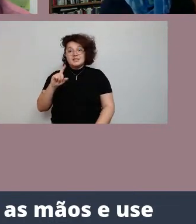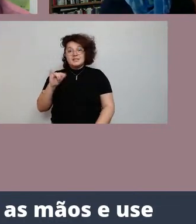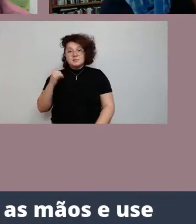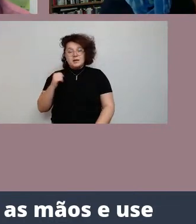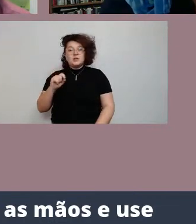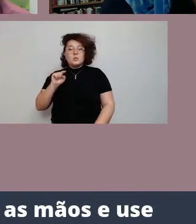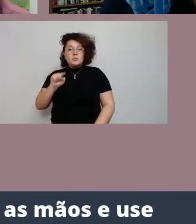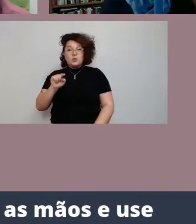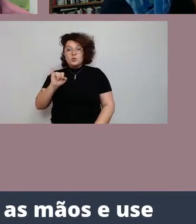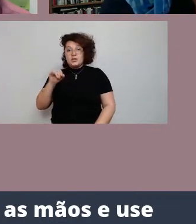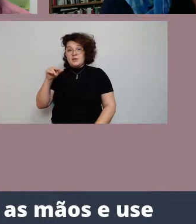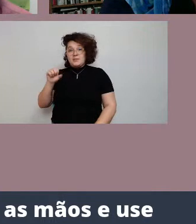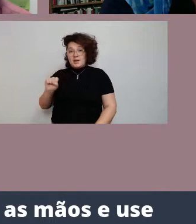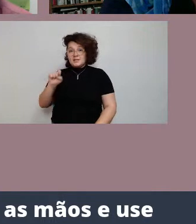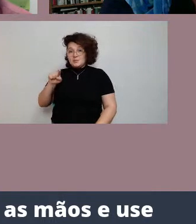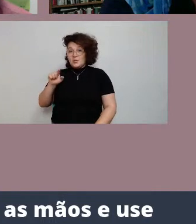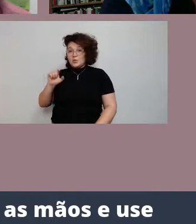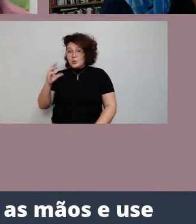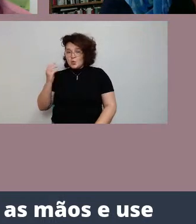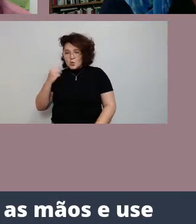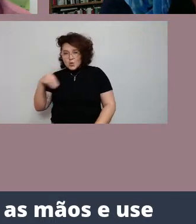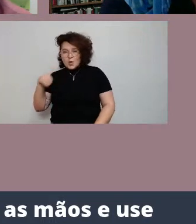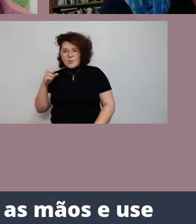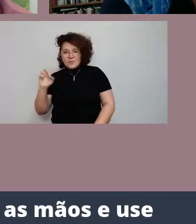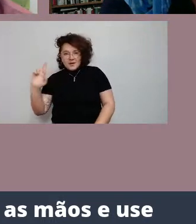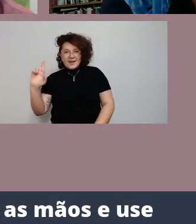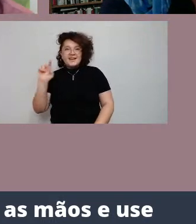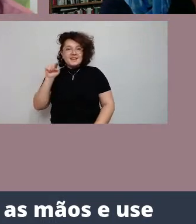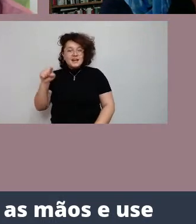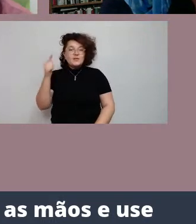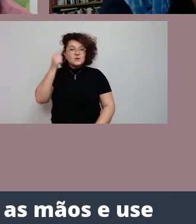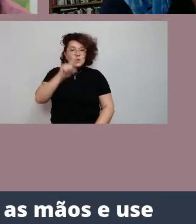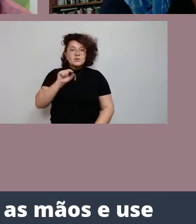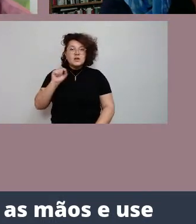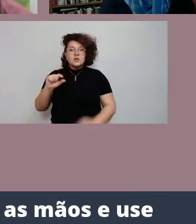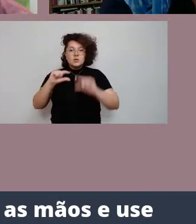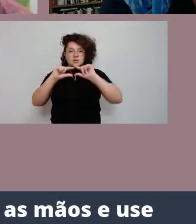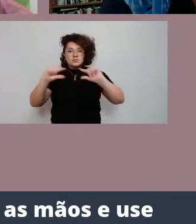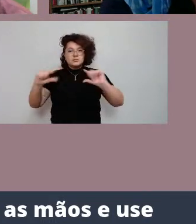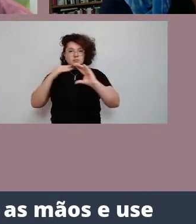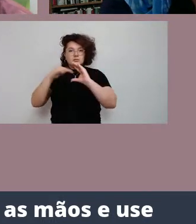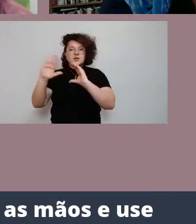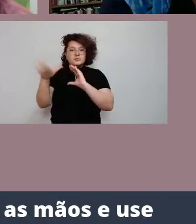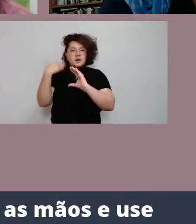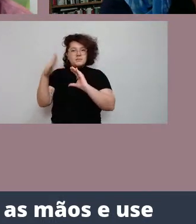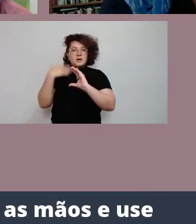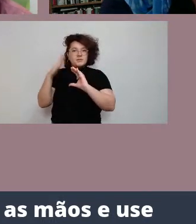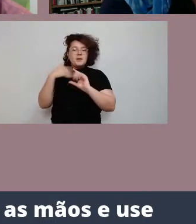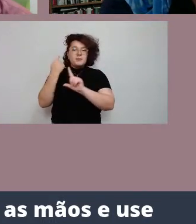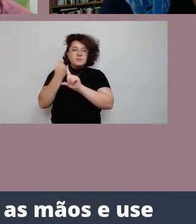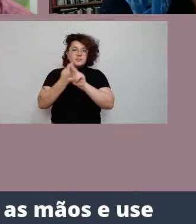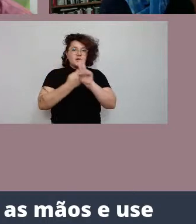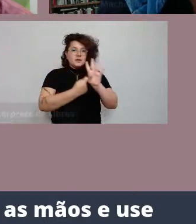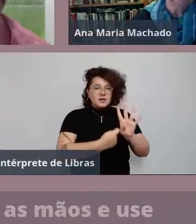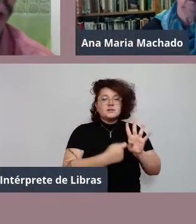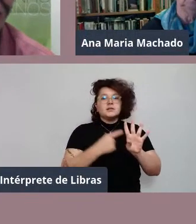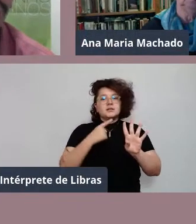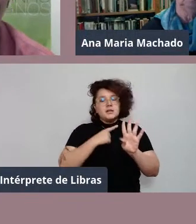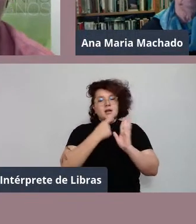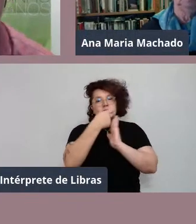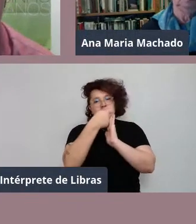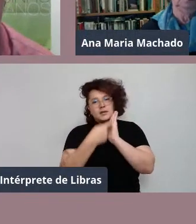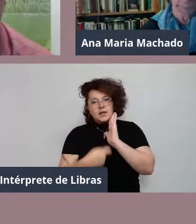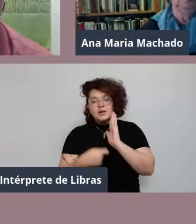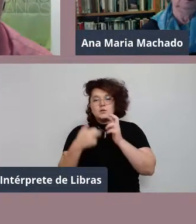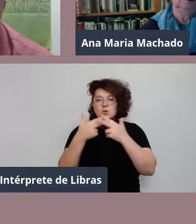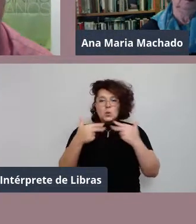claricelispector.ims.com.br. Lá dá para se inscrever também numa newsletter mensal, que vocês recebem textos que estão lá,